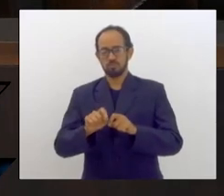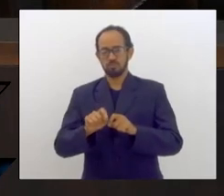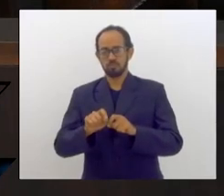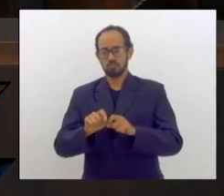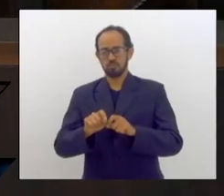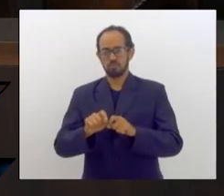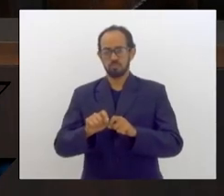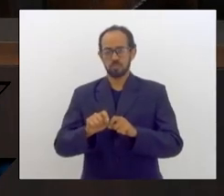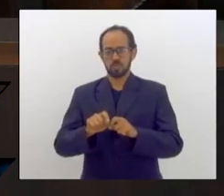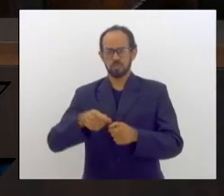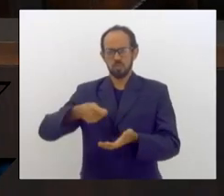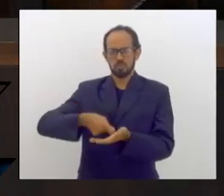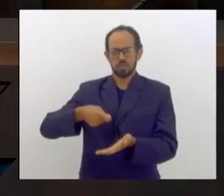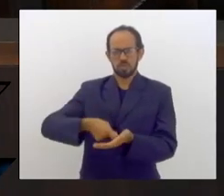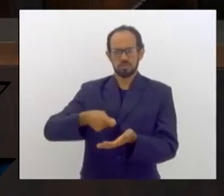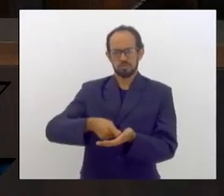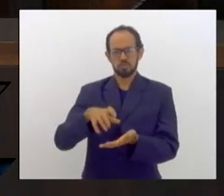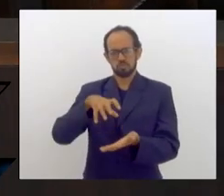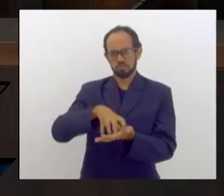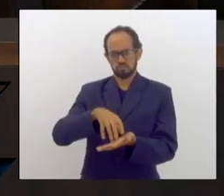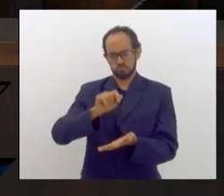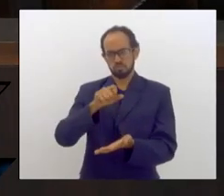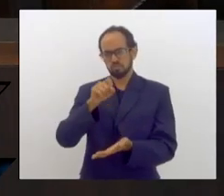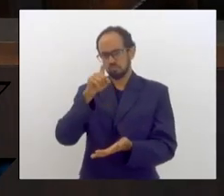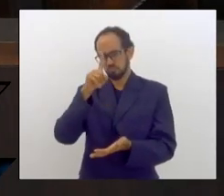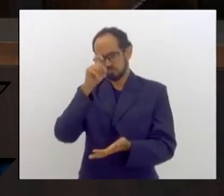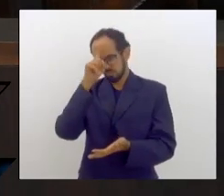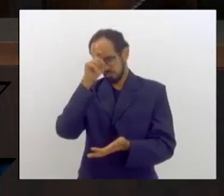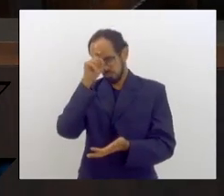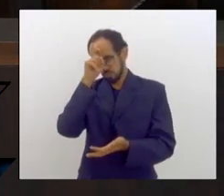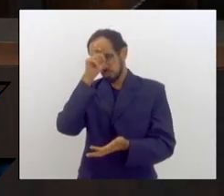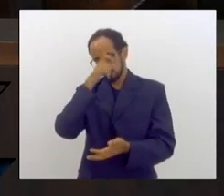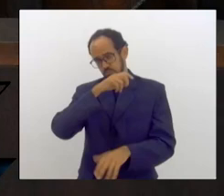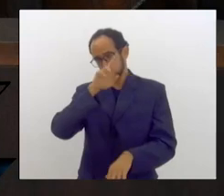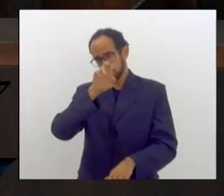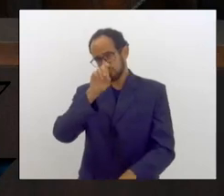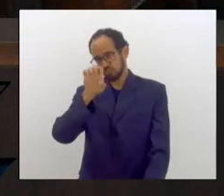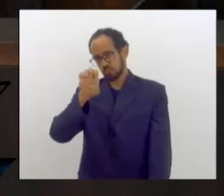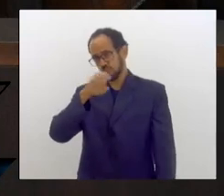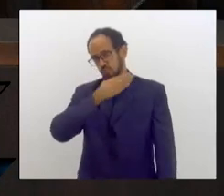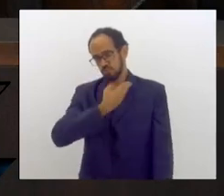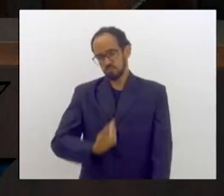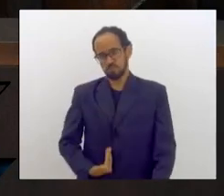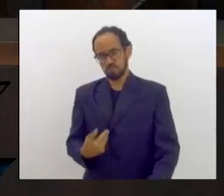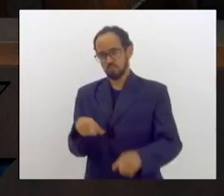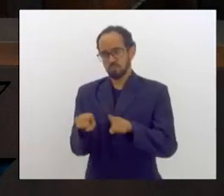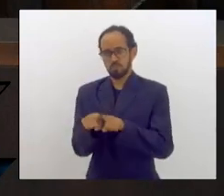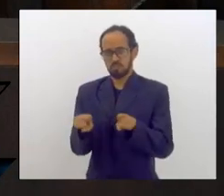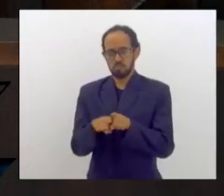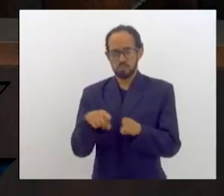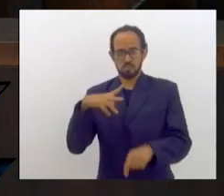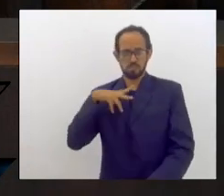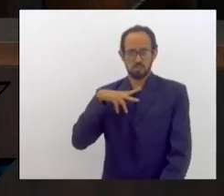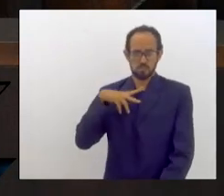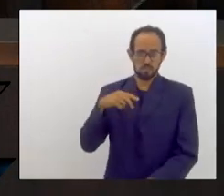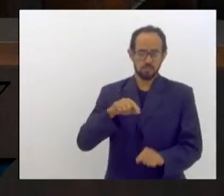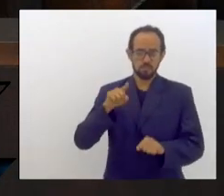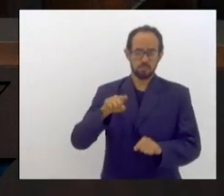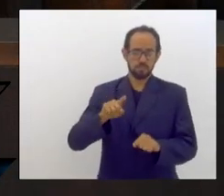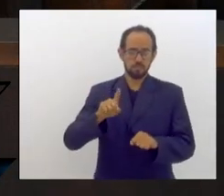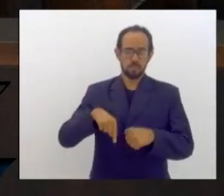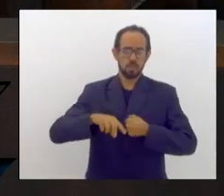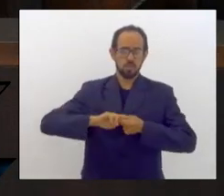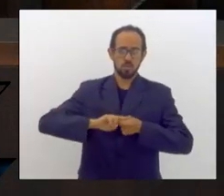estas obrigatoriedades nas unidades de saúde da rede pública e privada, né, e que foi fruto de